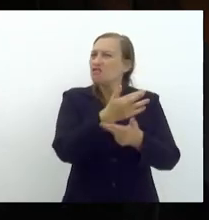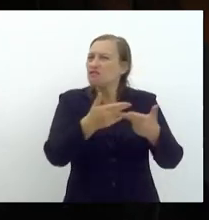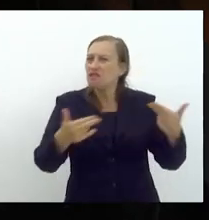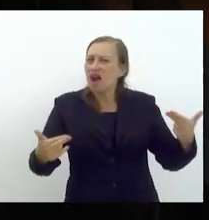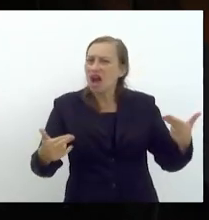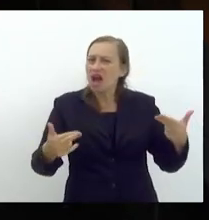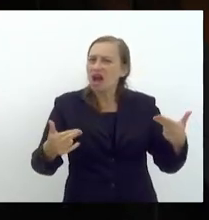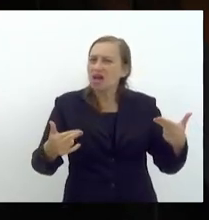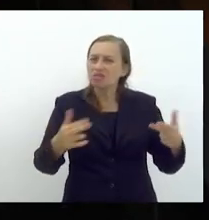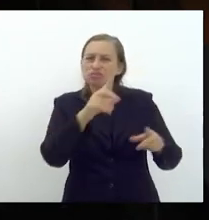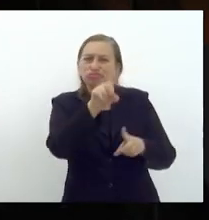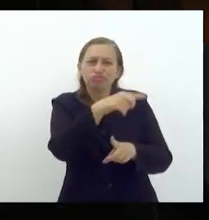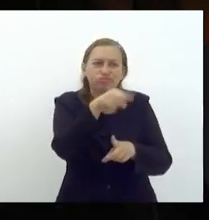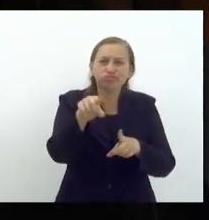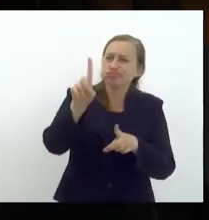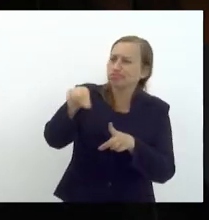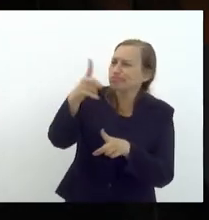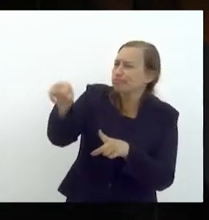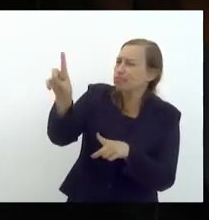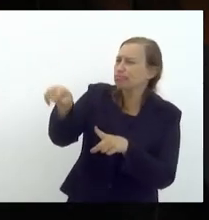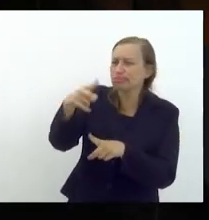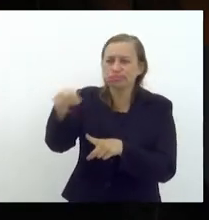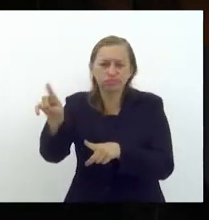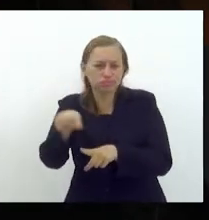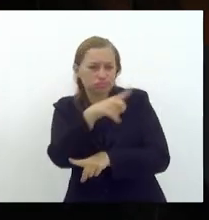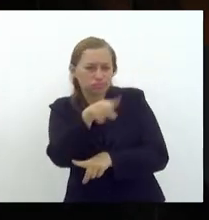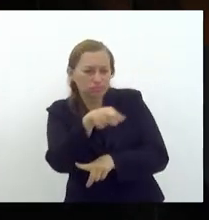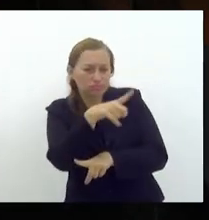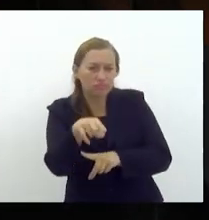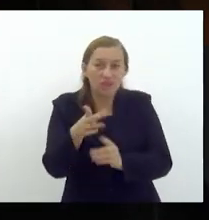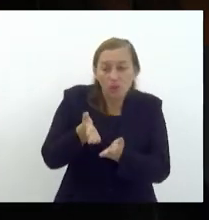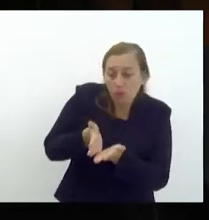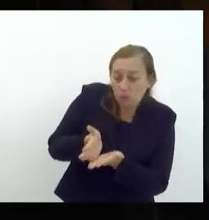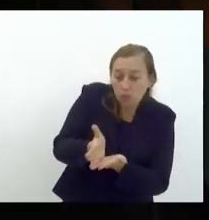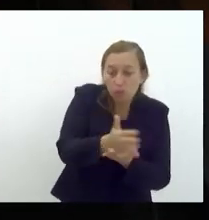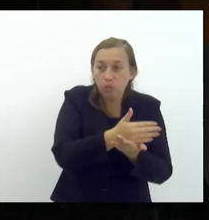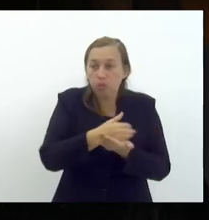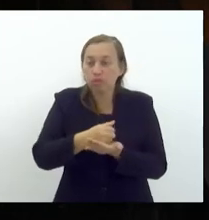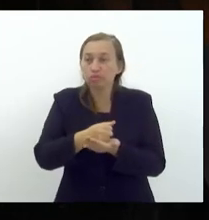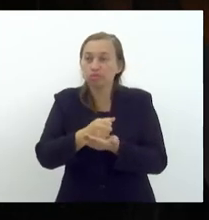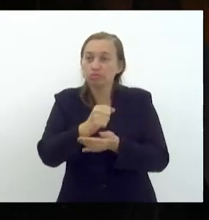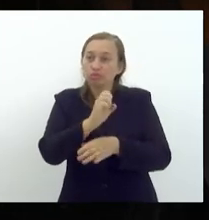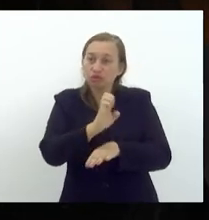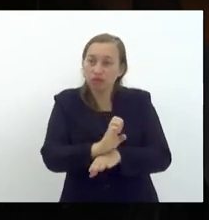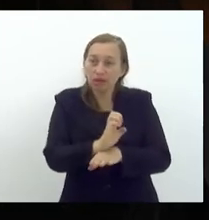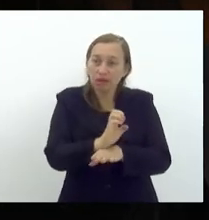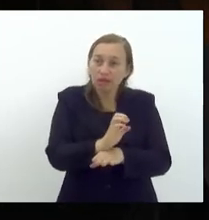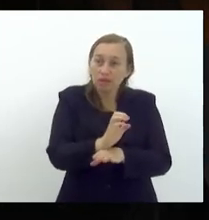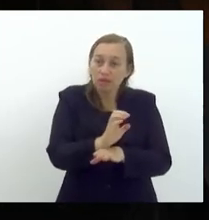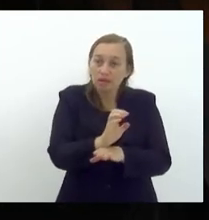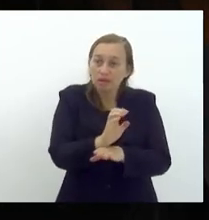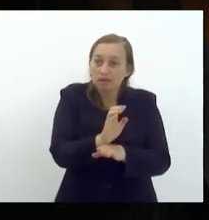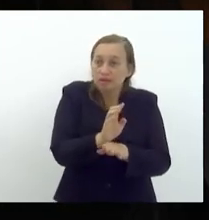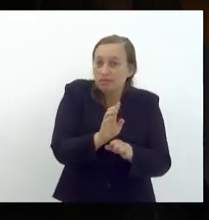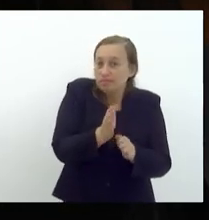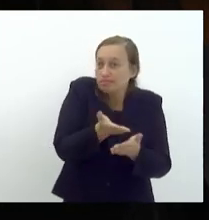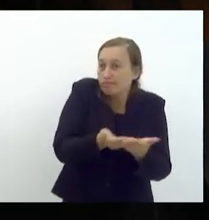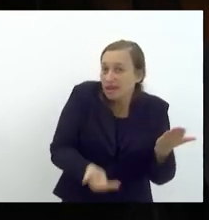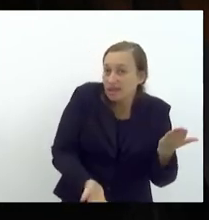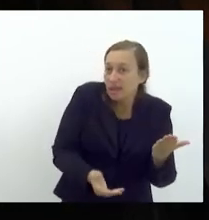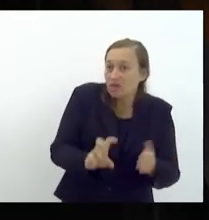de exclusões E aí arrecadação do Estado caiu para aproximadamente